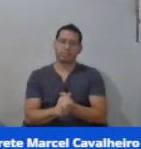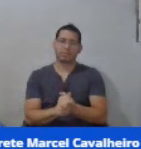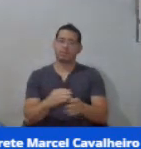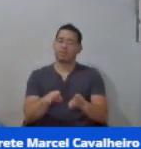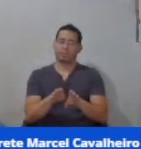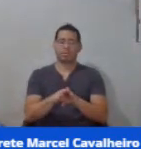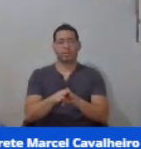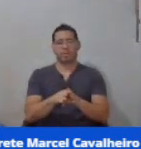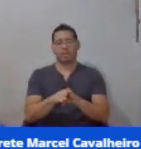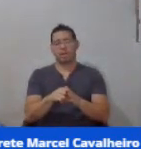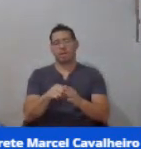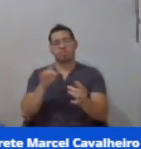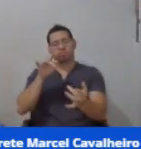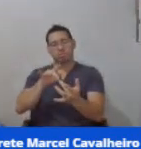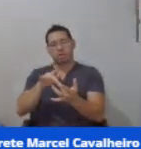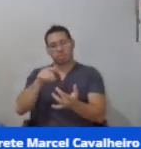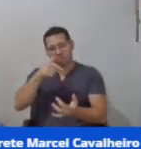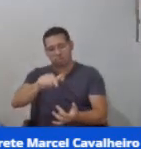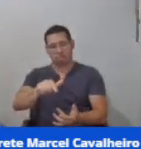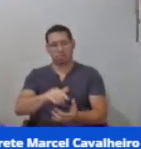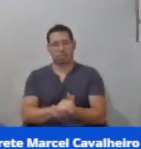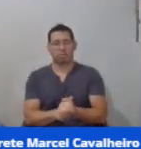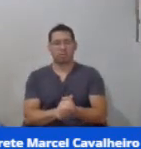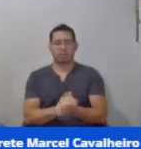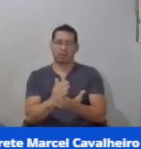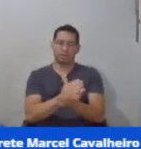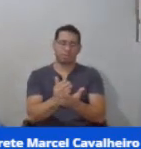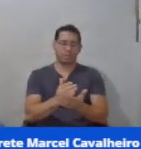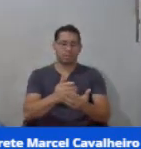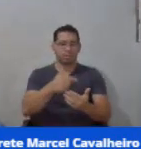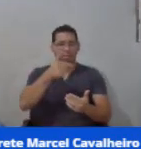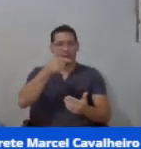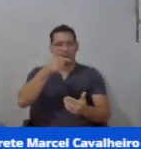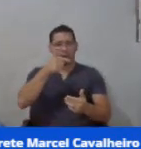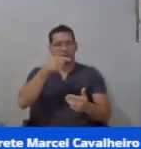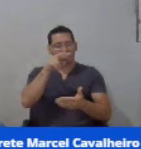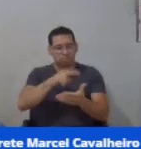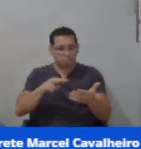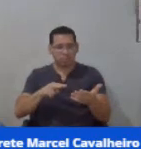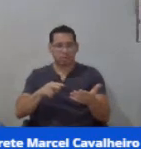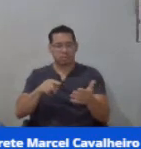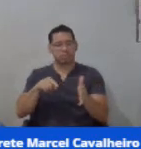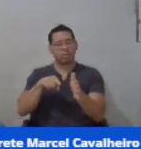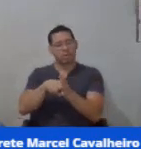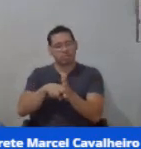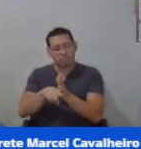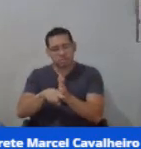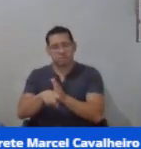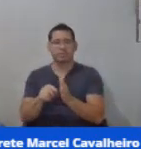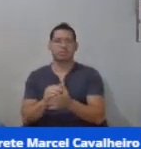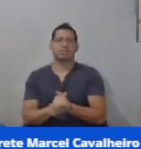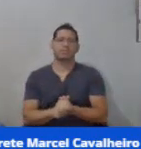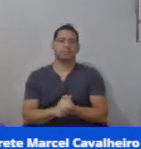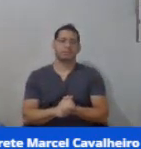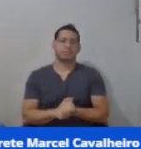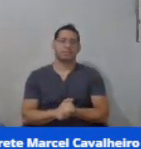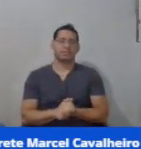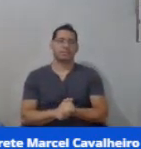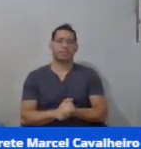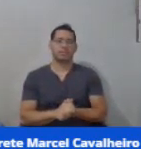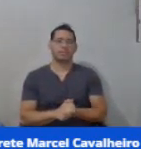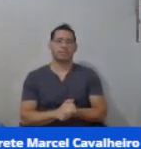linguagem, a partir dos processos de leituras reflexivas e refinamentos dialógicos.